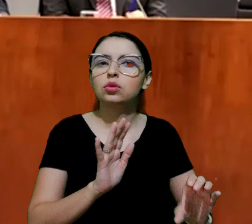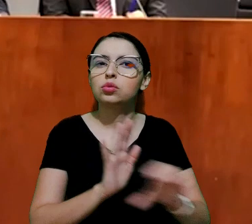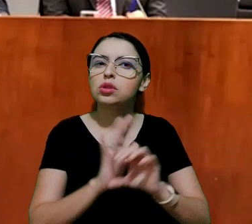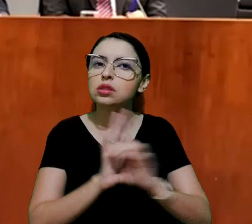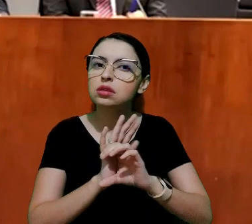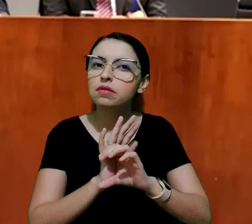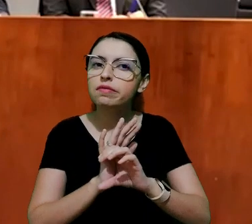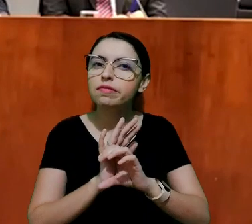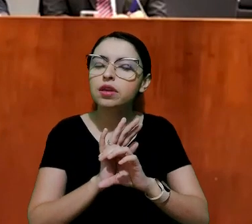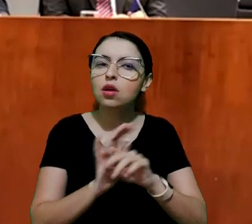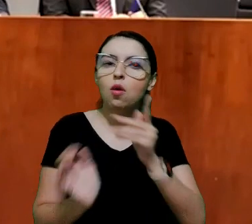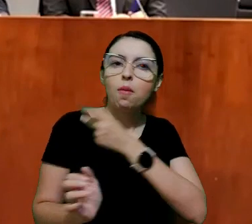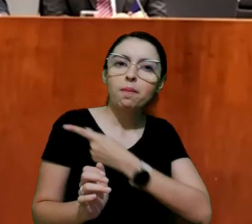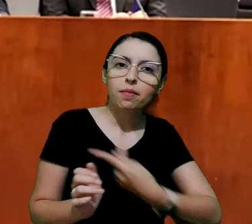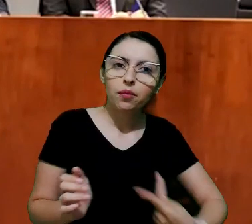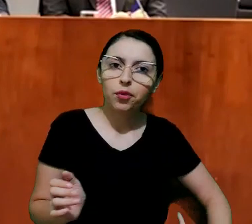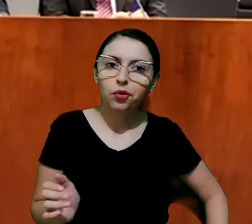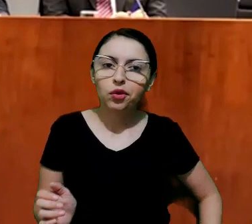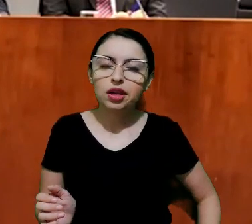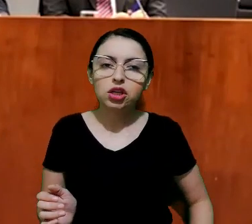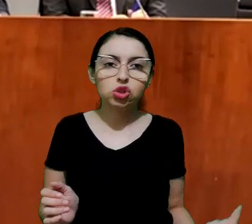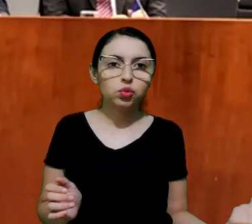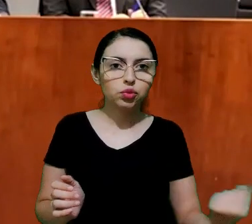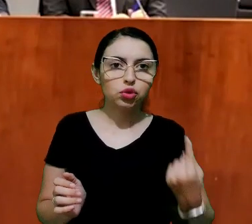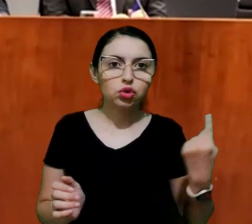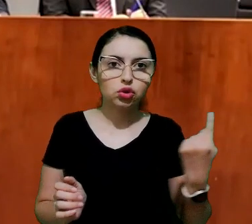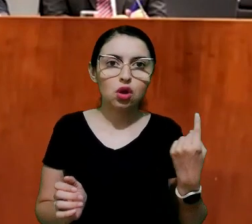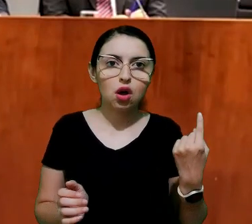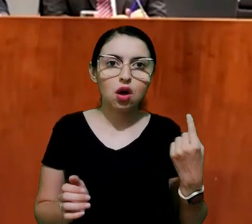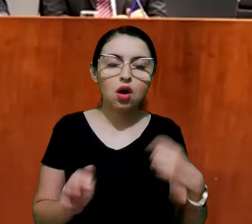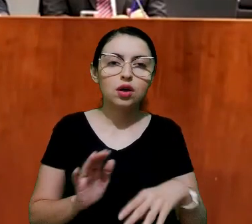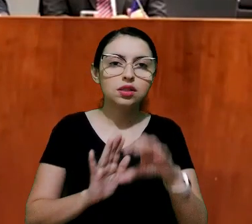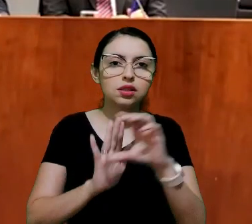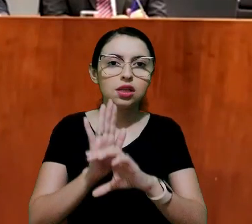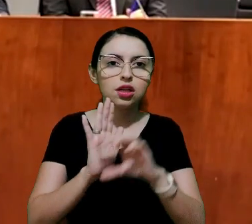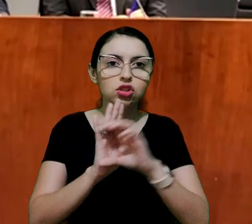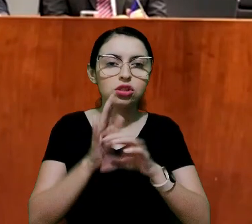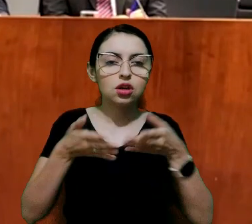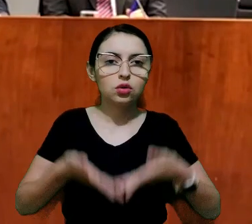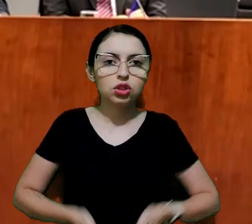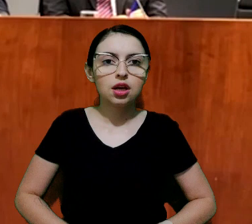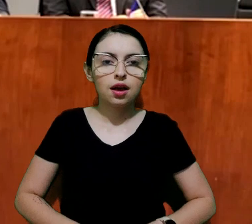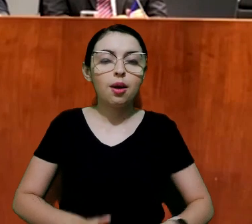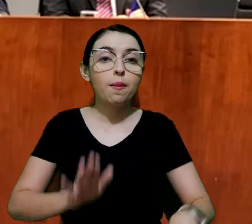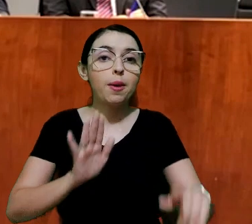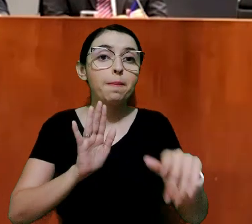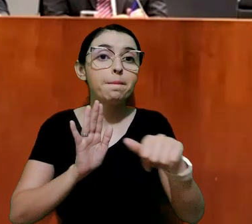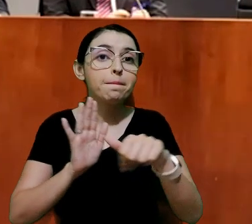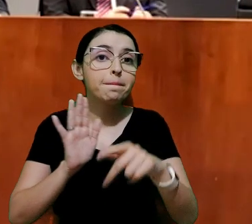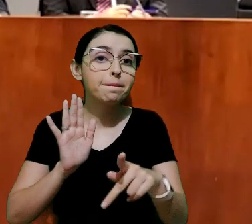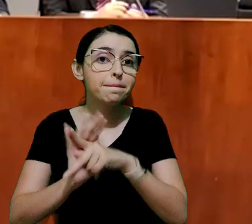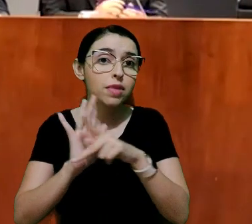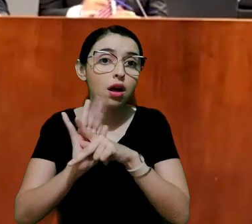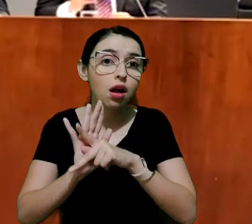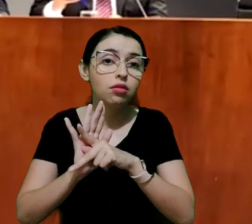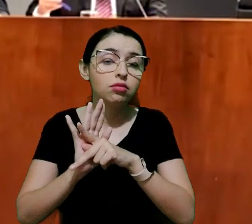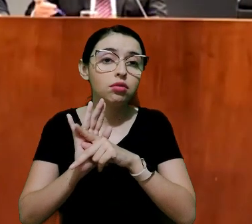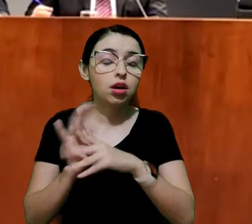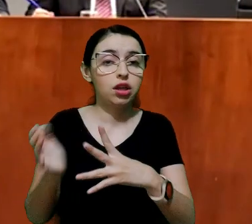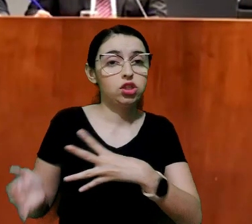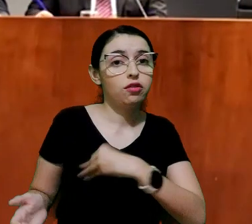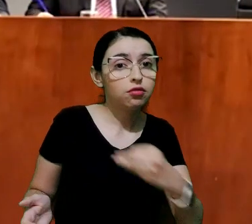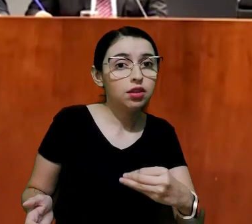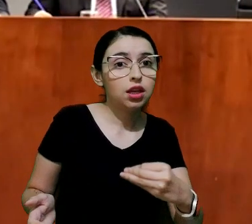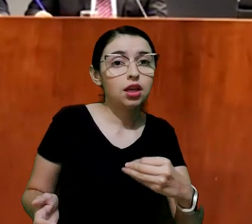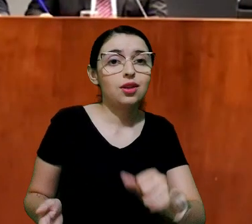político. Não nos esqueçamos, é a certidão de nascimento que é a prova legal de que alguém é filho, de que alguém